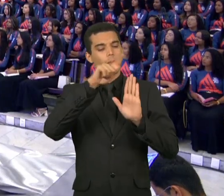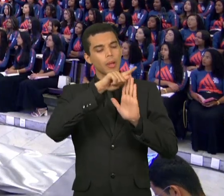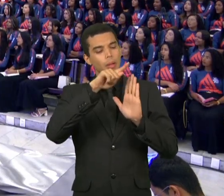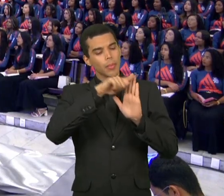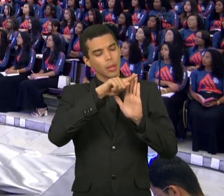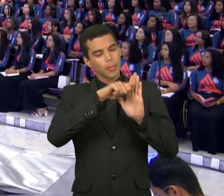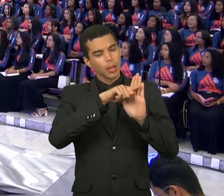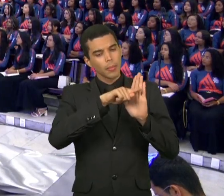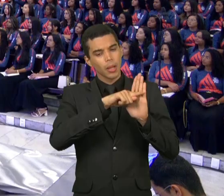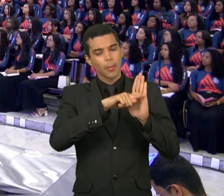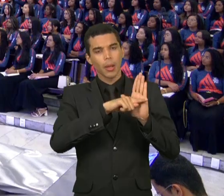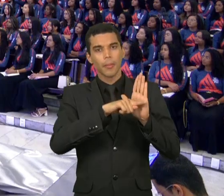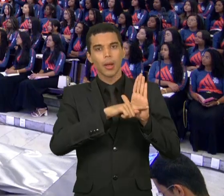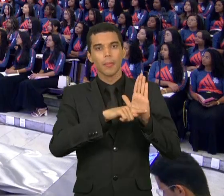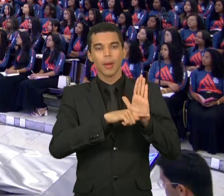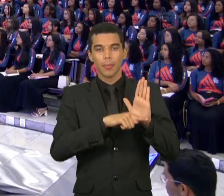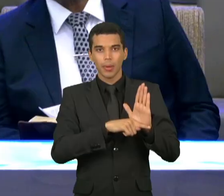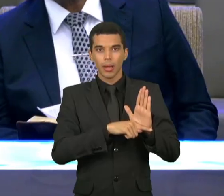plano